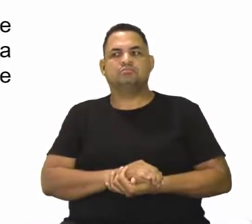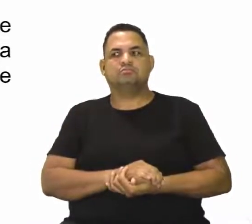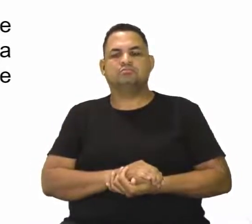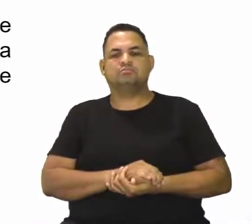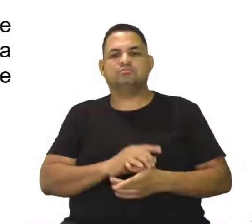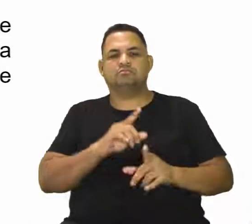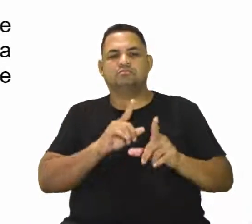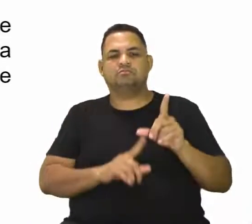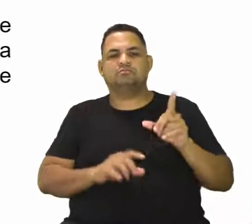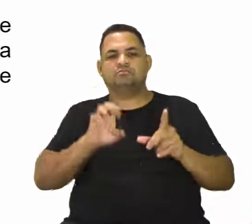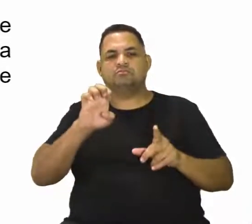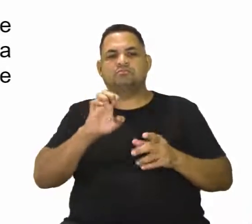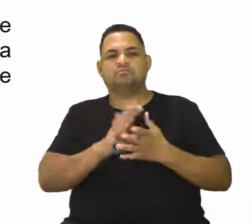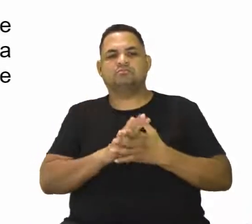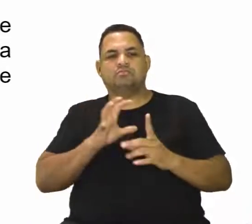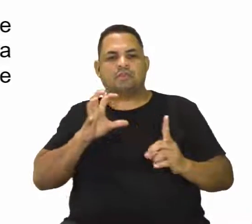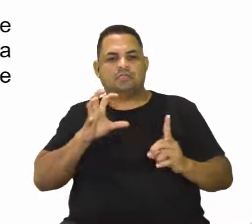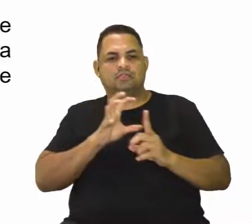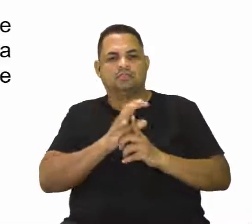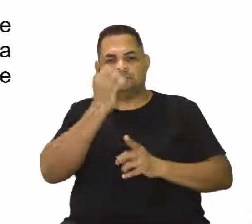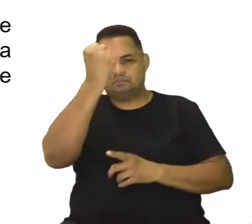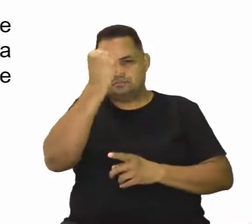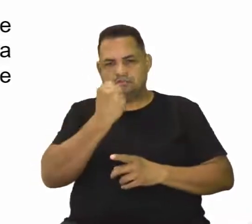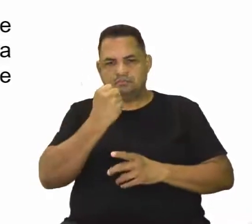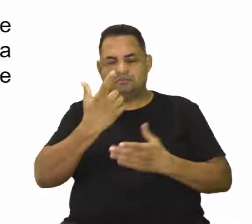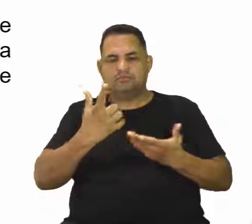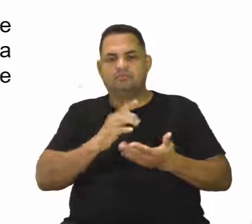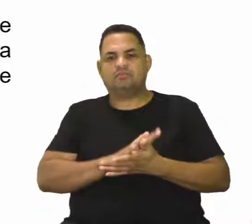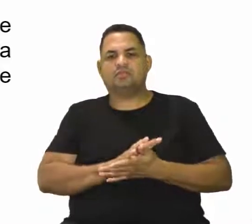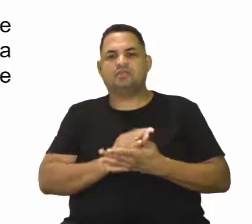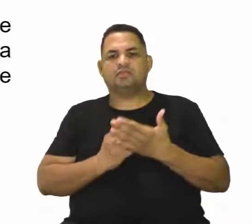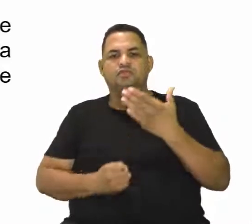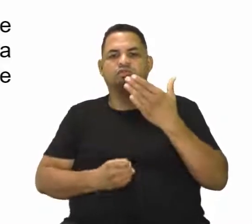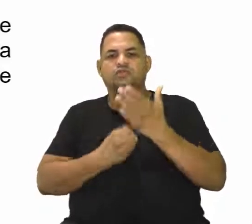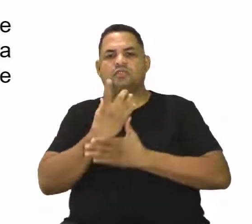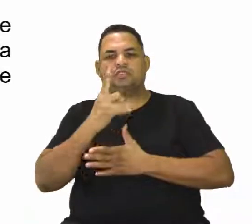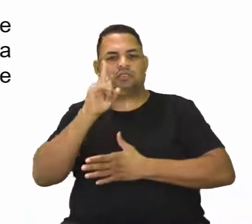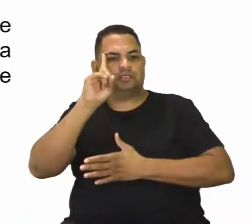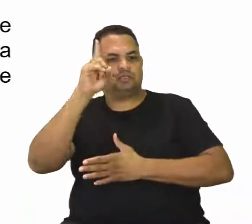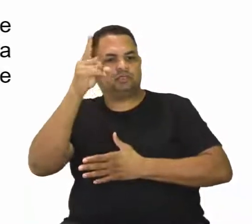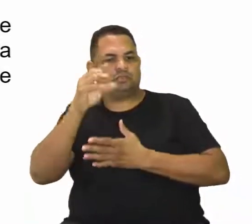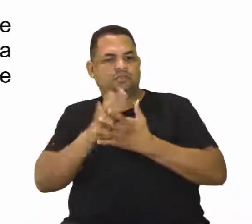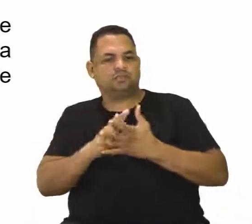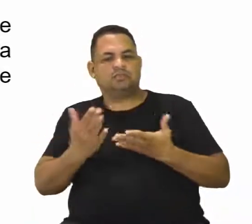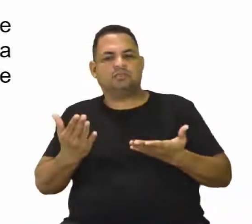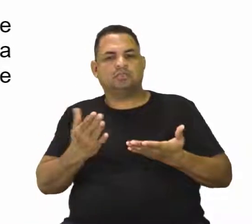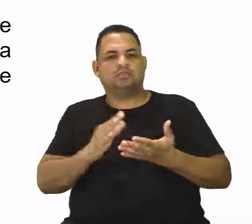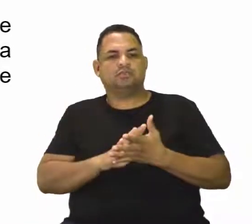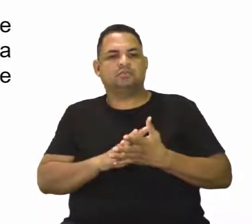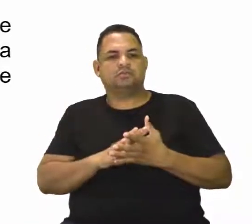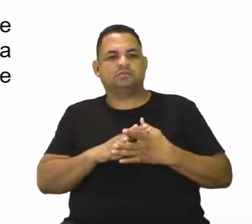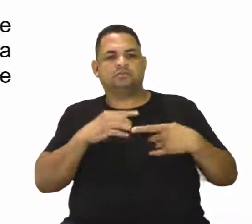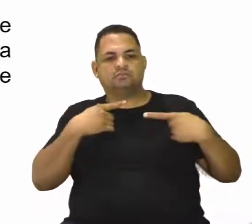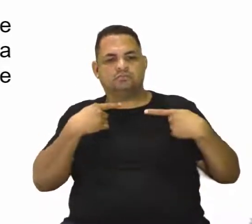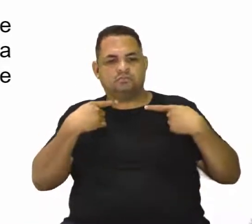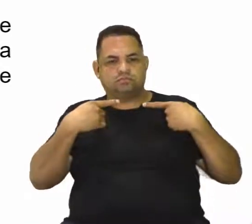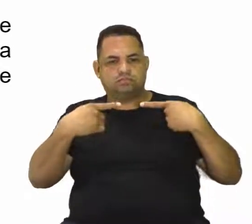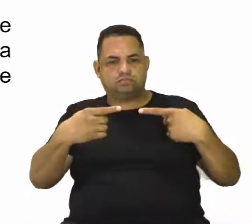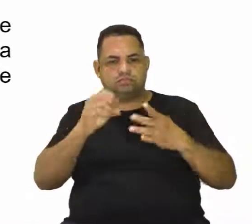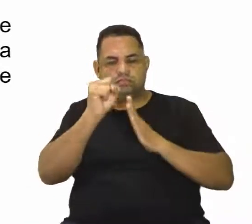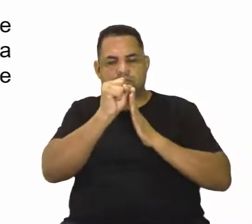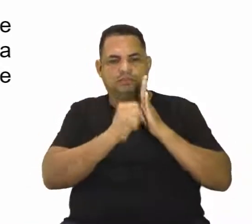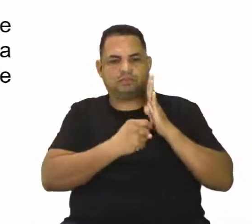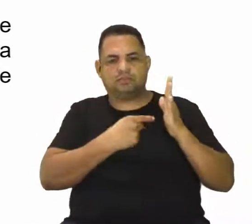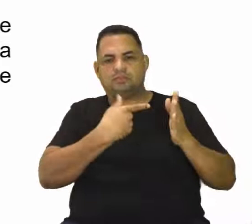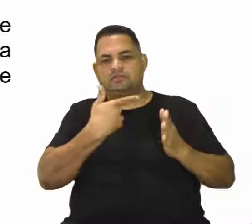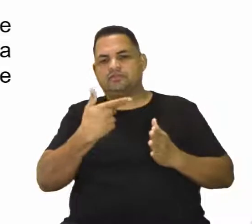letra ele os ataques terroristas fizeram ressurgir a ideia de que os conflitos do